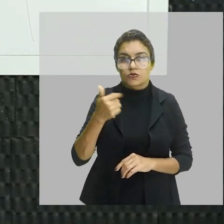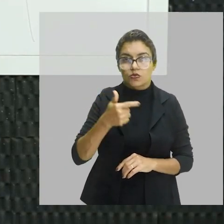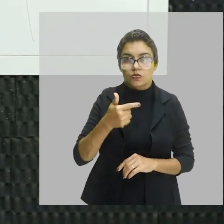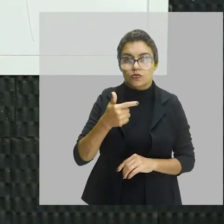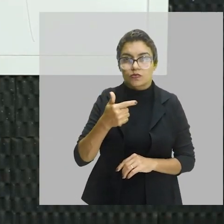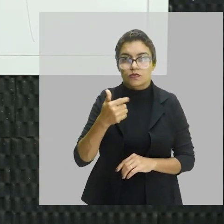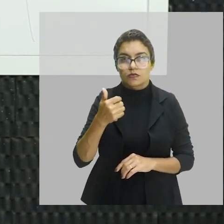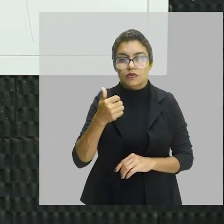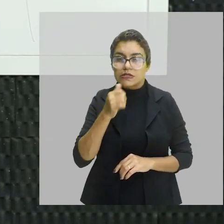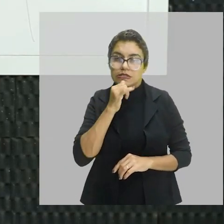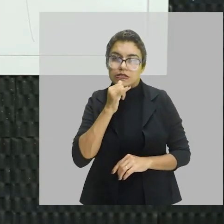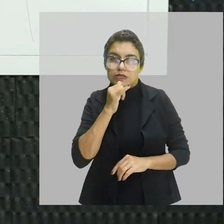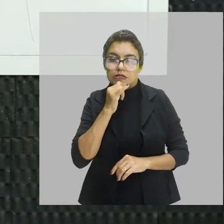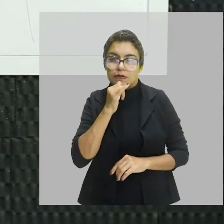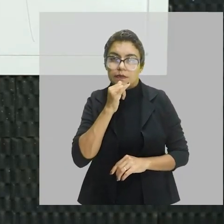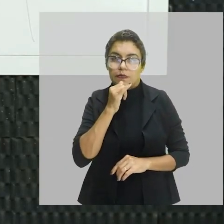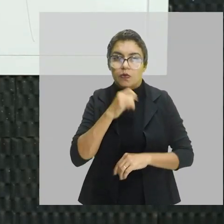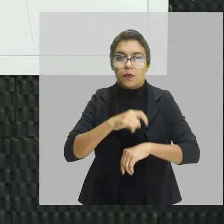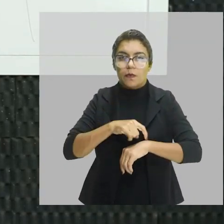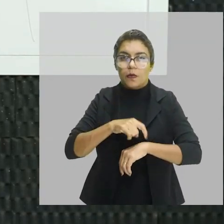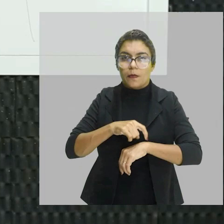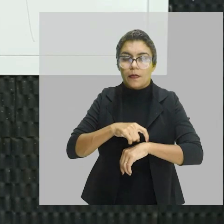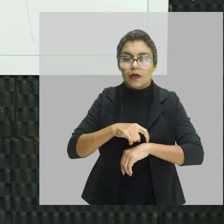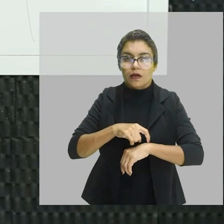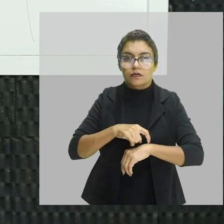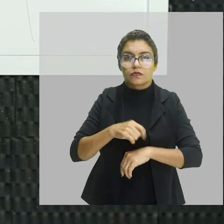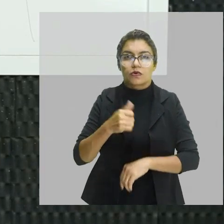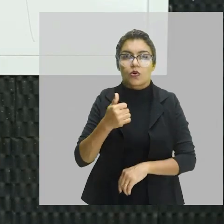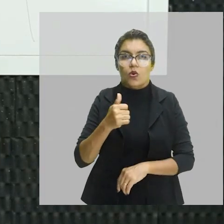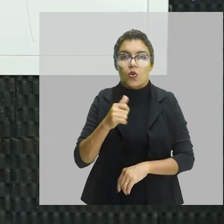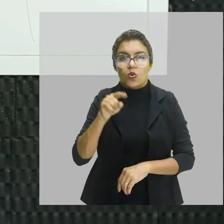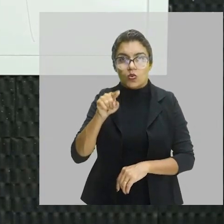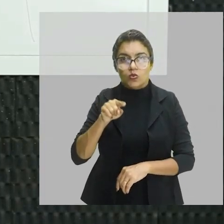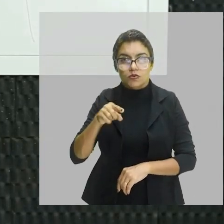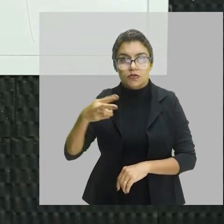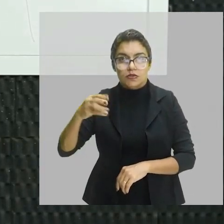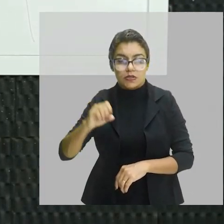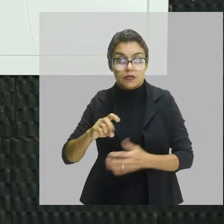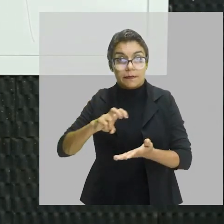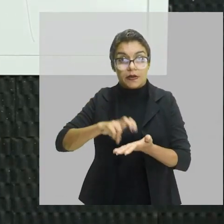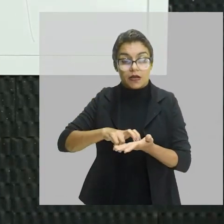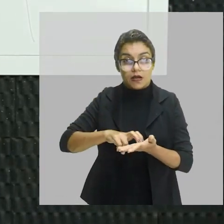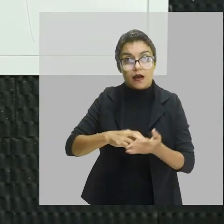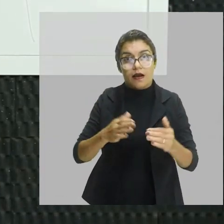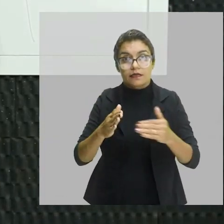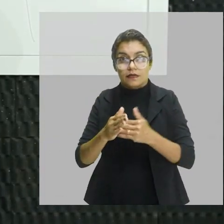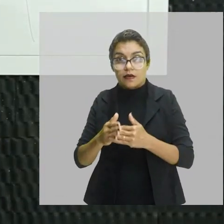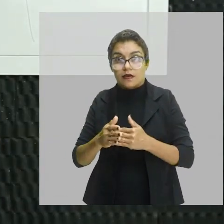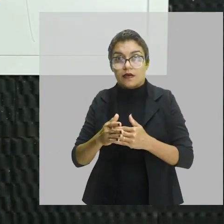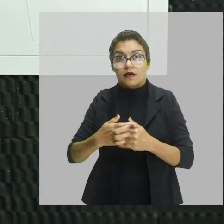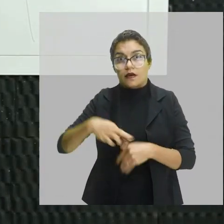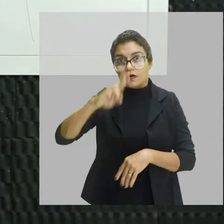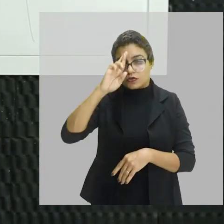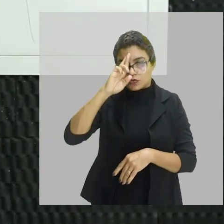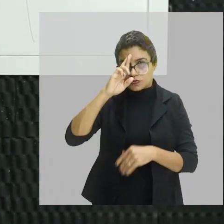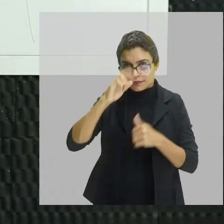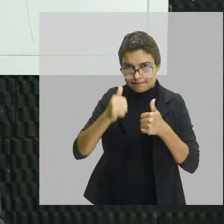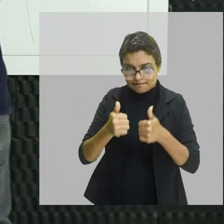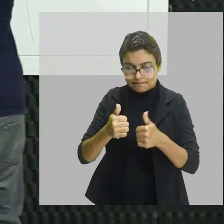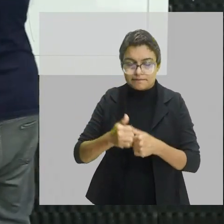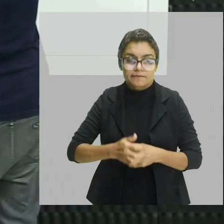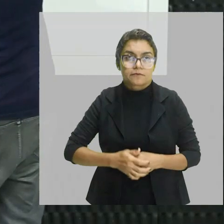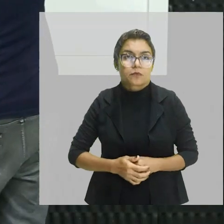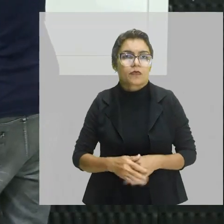em 11h30 da manhã até as 12h30. Tá ok? Bom, uma coisa que a gente tem que saber também,